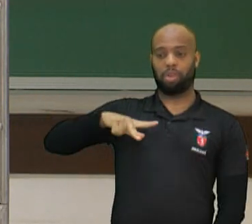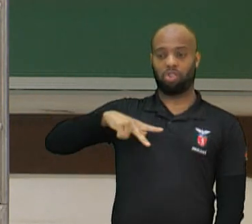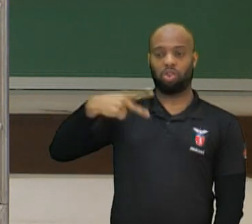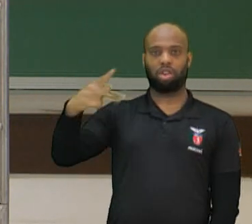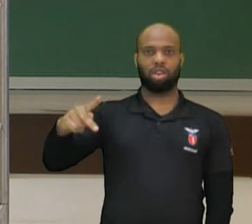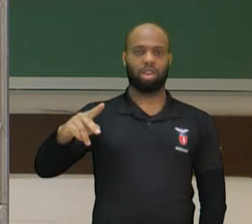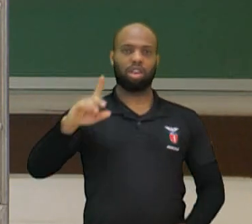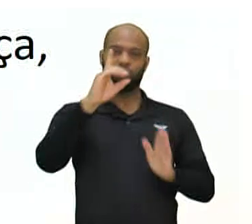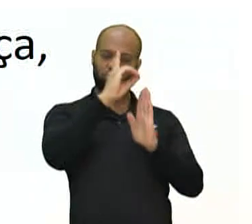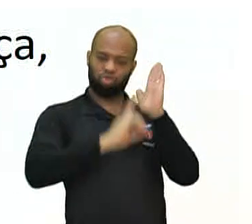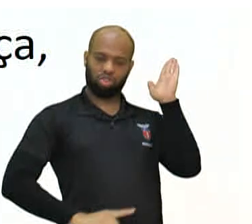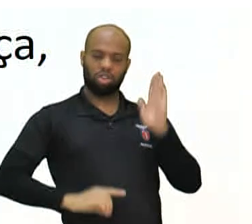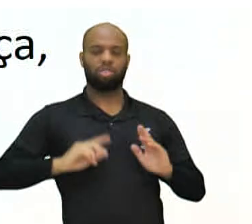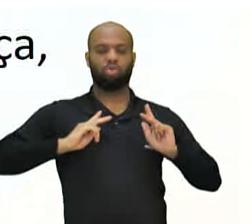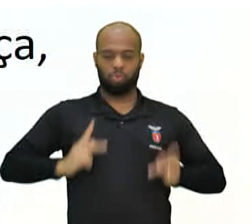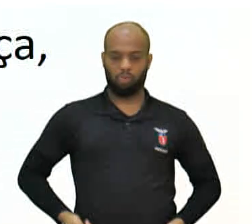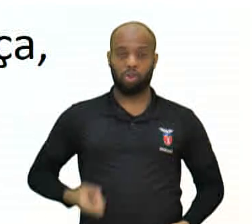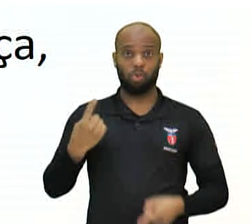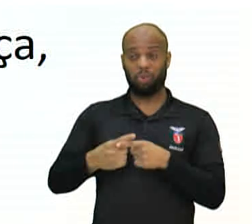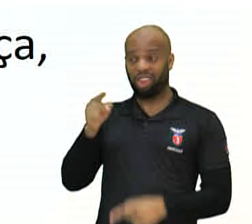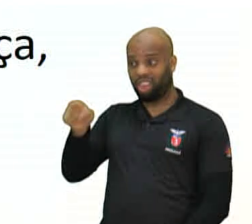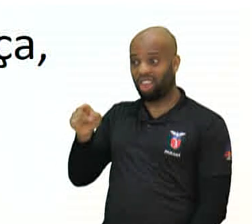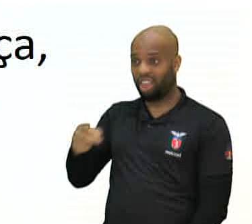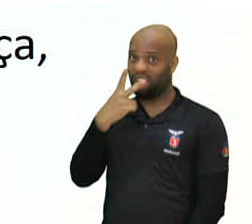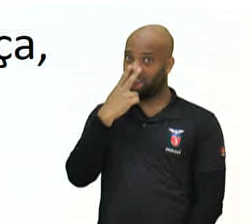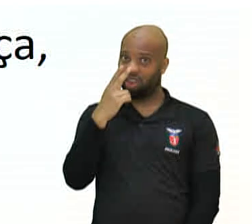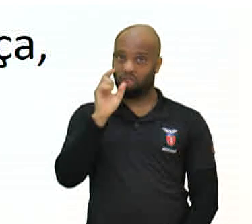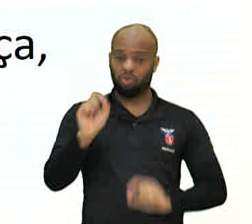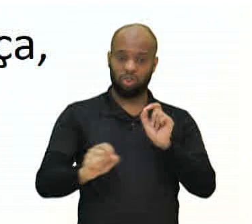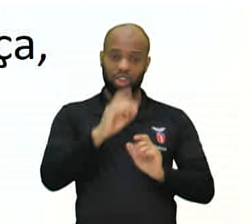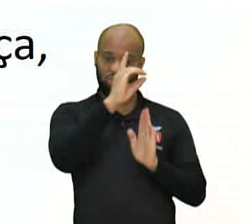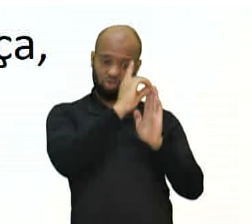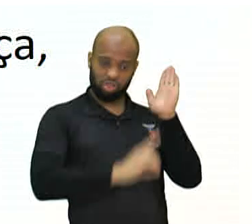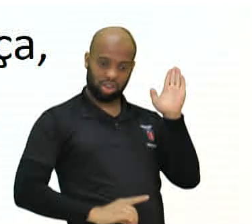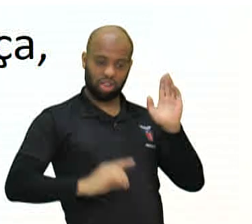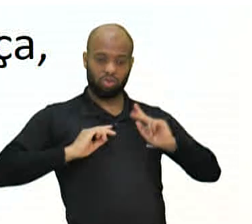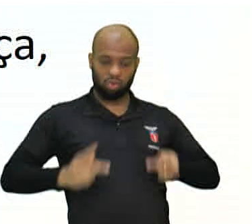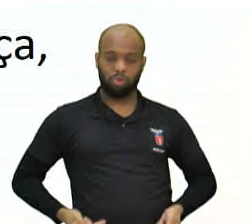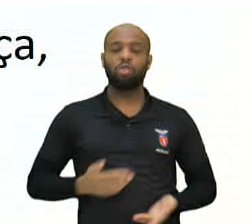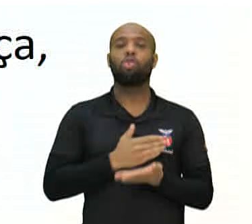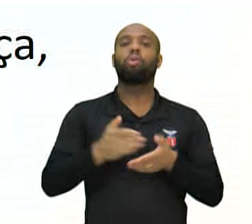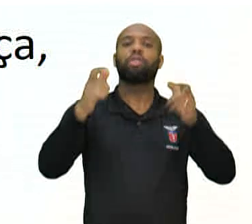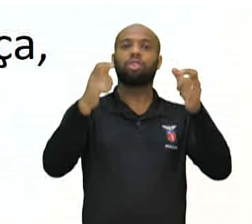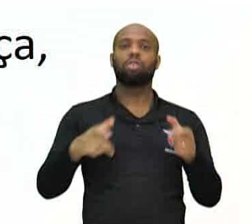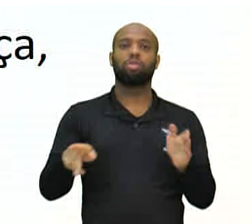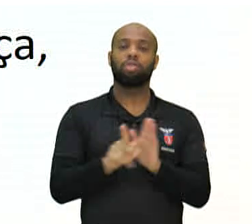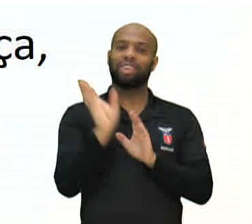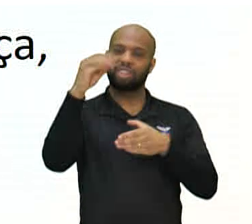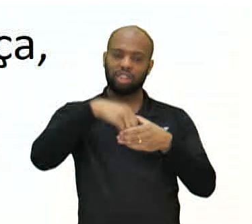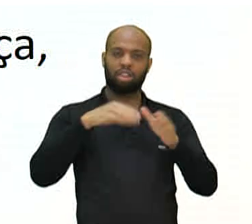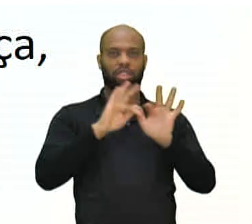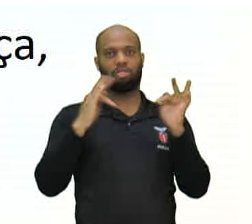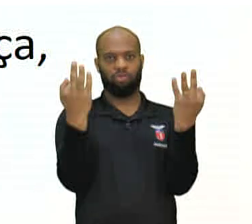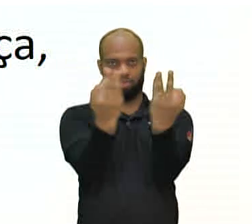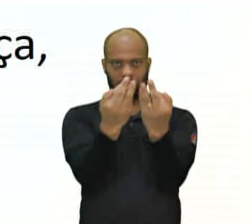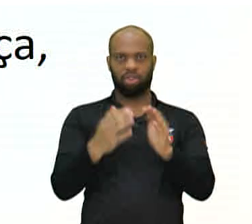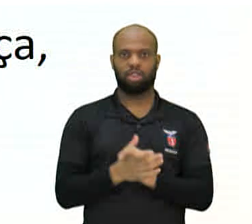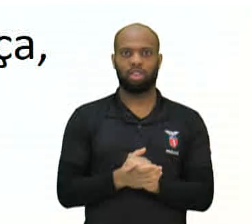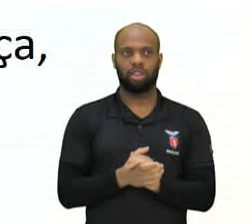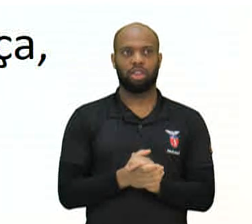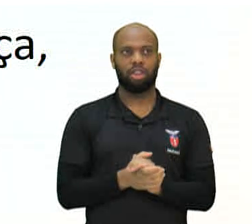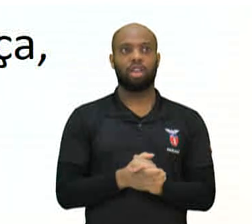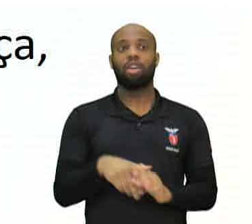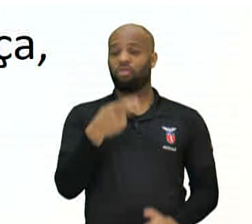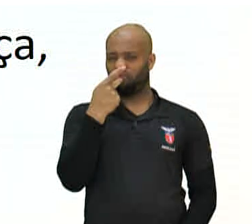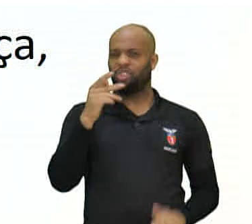humanos. Para ela, os direitos humanos começam no indivíduo e na família. Uma citação famosa diz